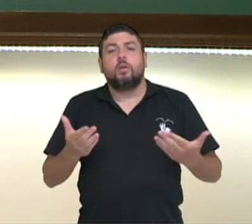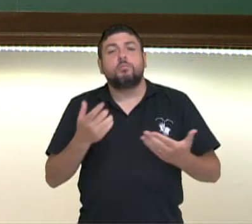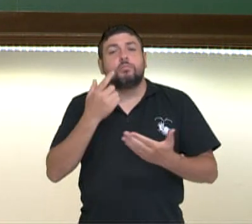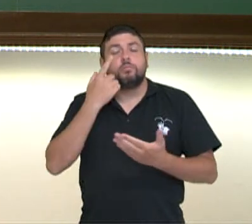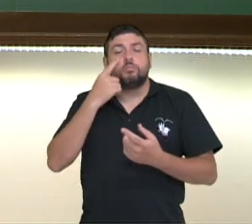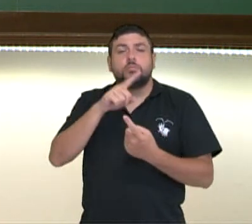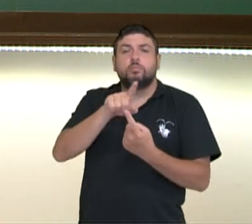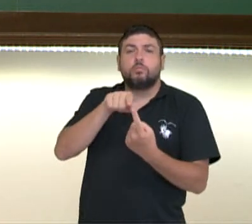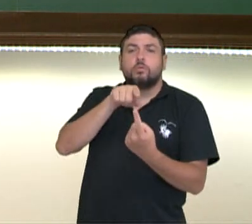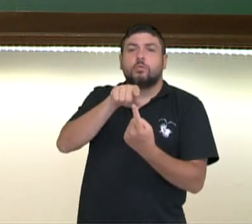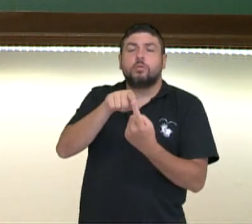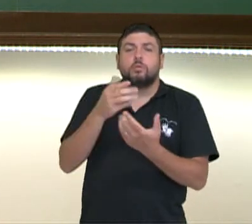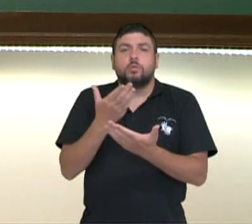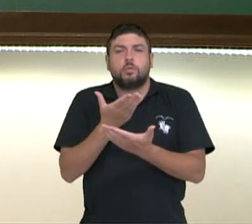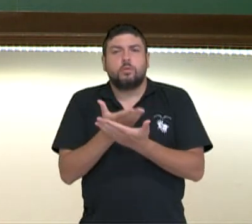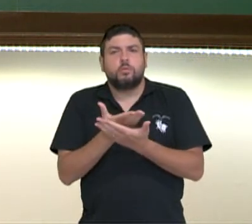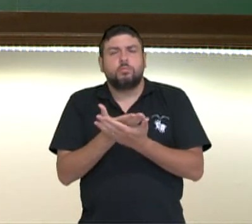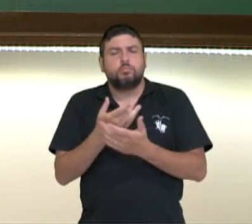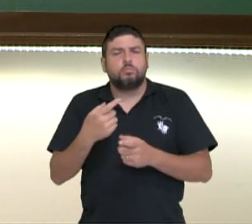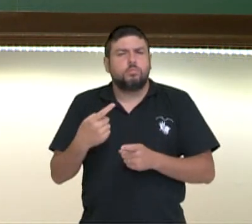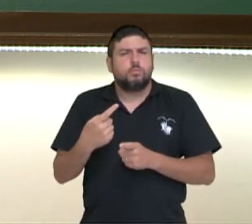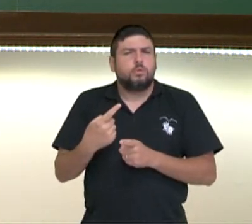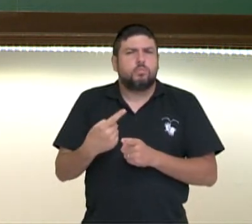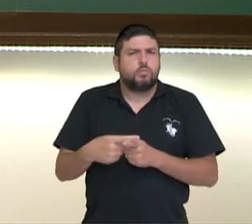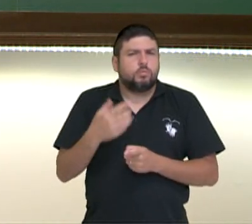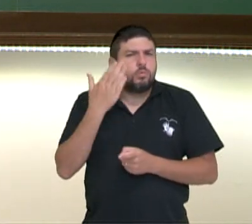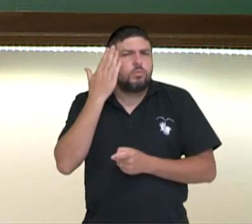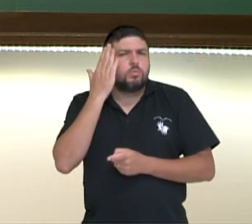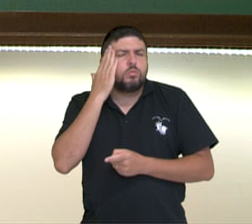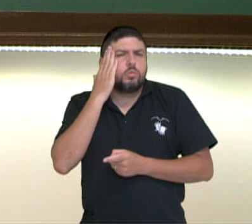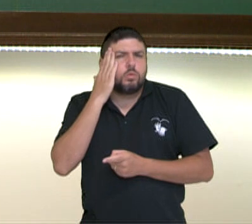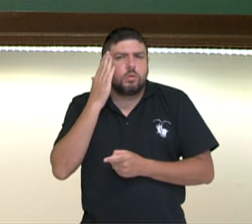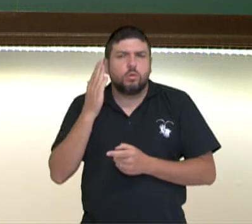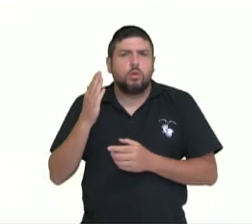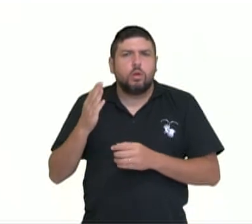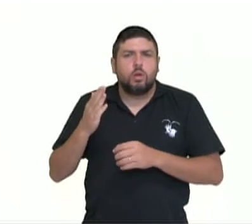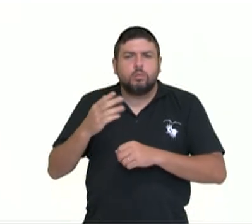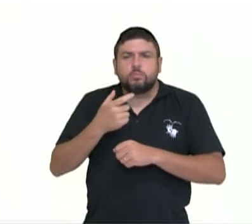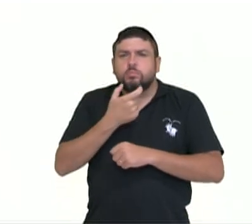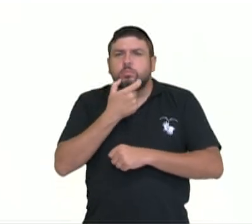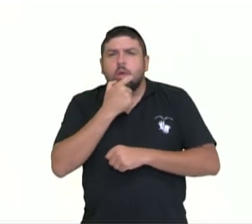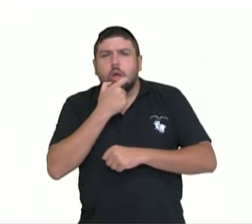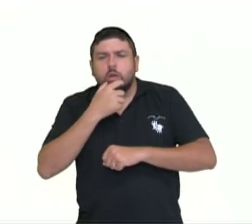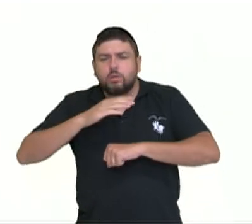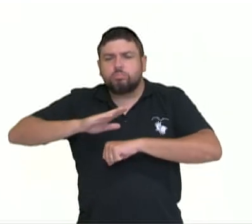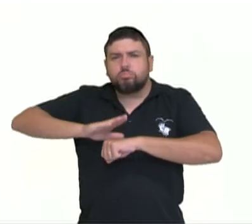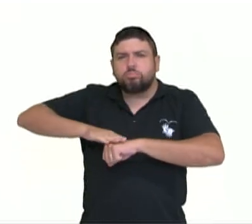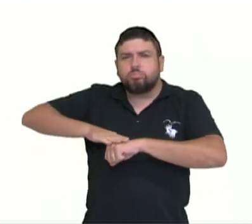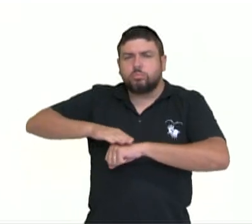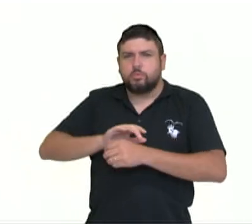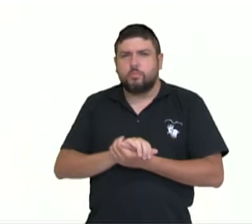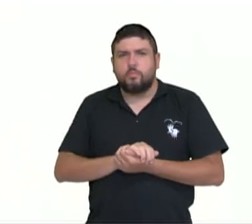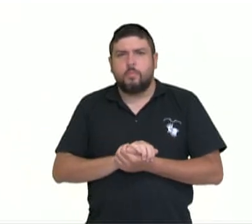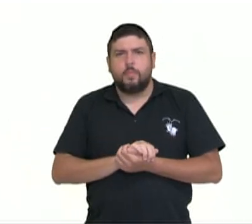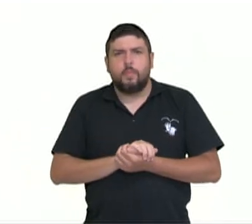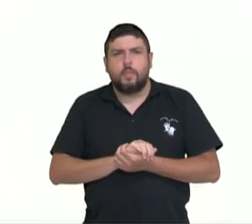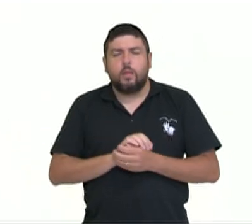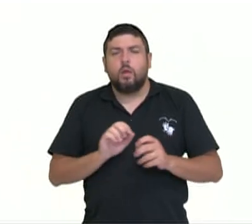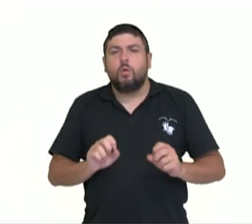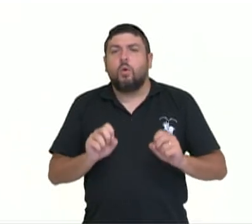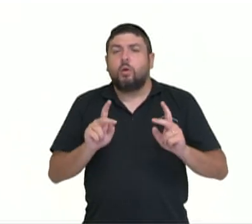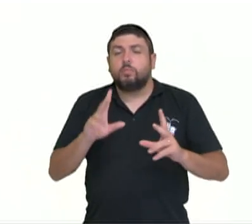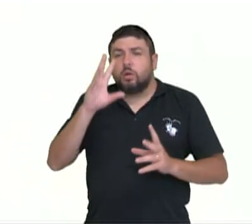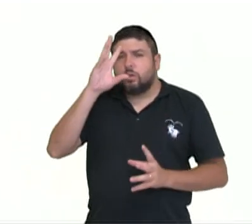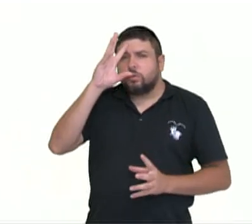objetivos. Por que a gente está estudando sobre esse pioneirismo inglês? A ideia é compreender quais foram os motivos